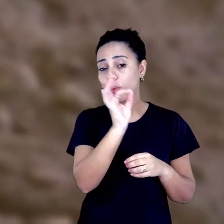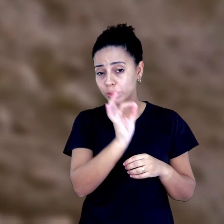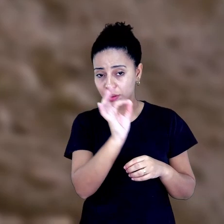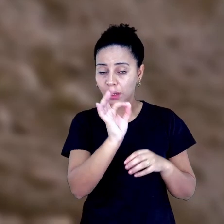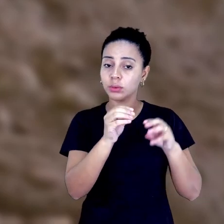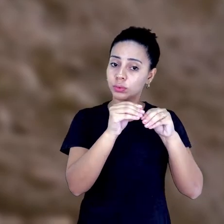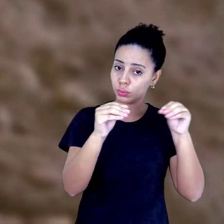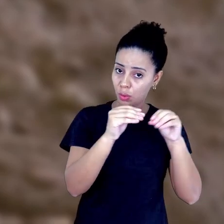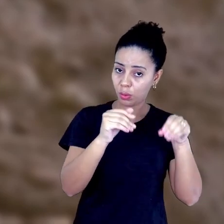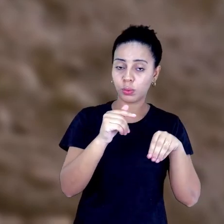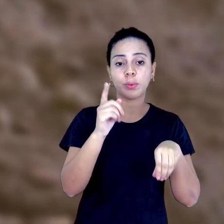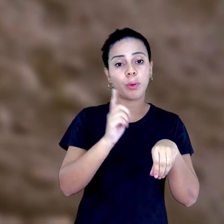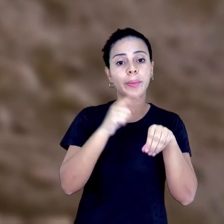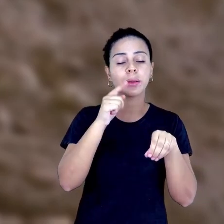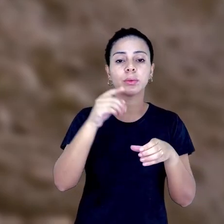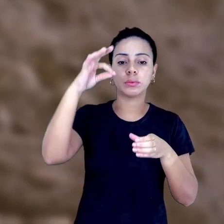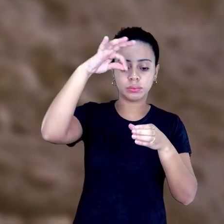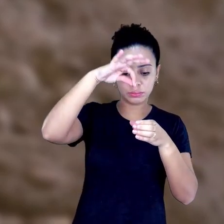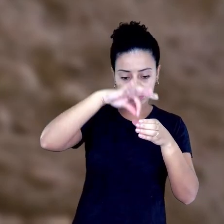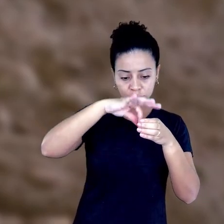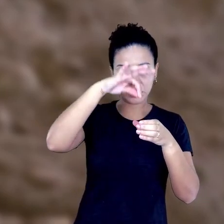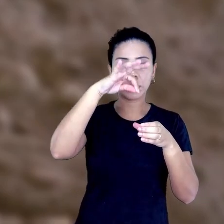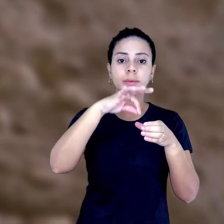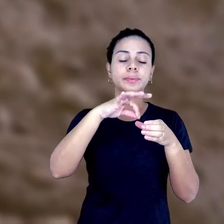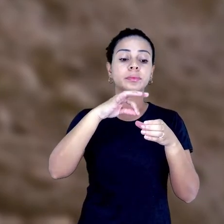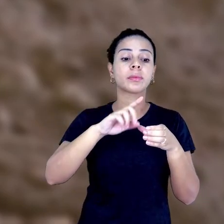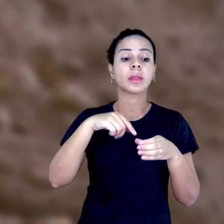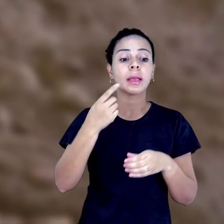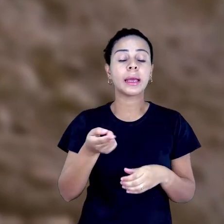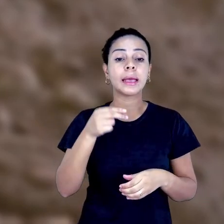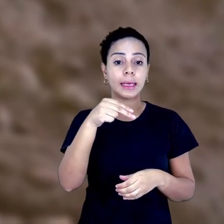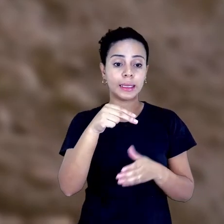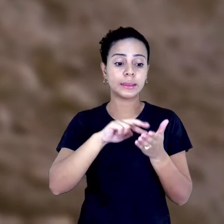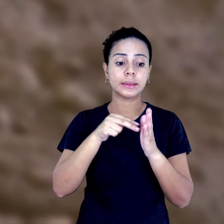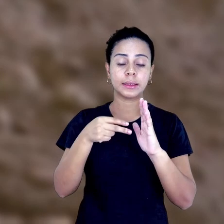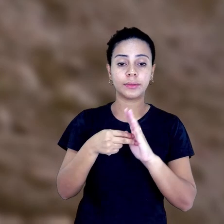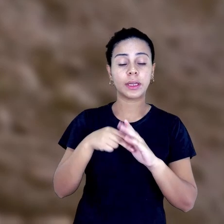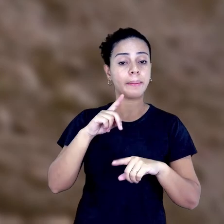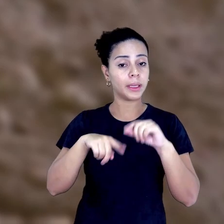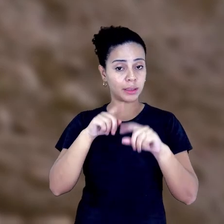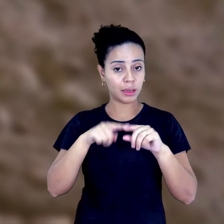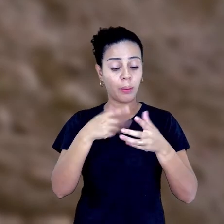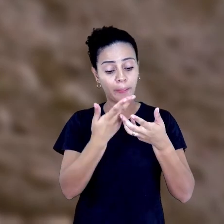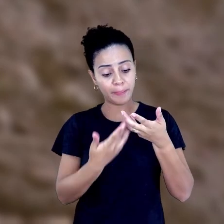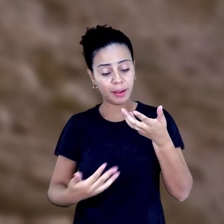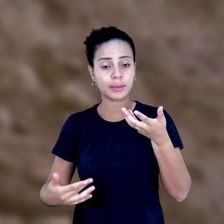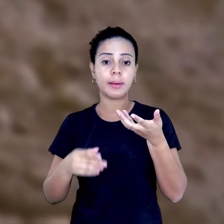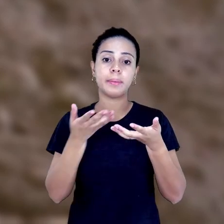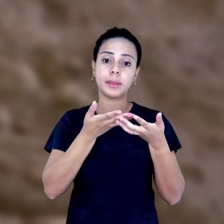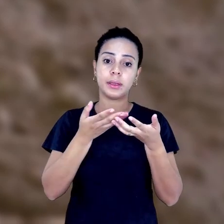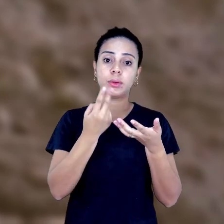suspensão no instante da leitura do densímetro. N é a porcentagem de material que passa na peneira